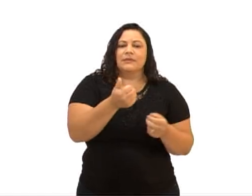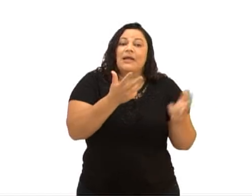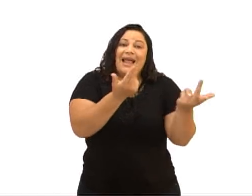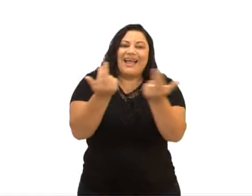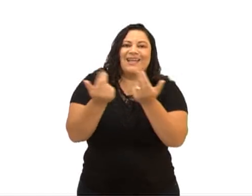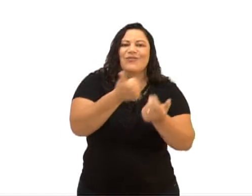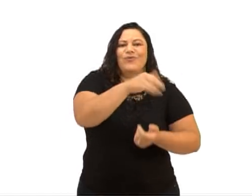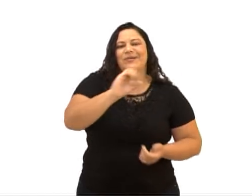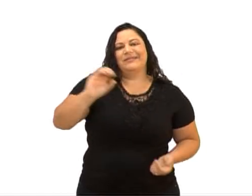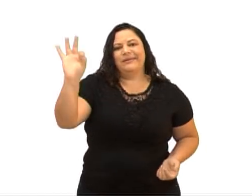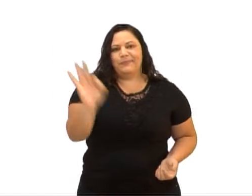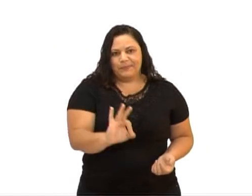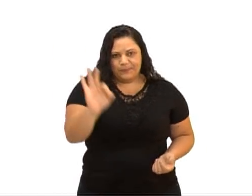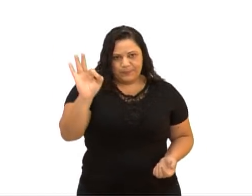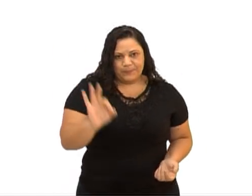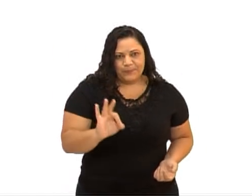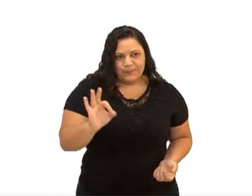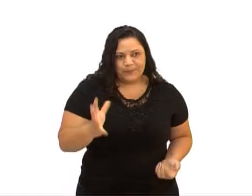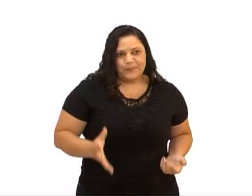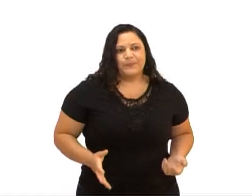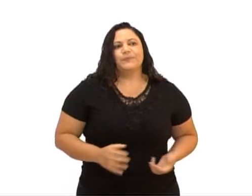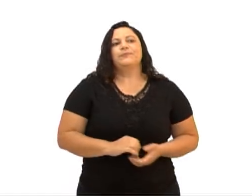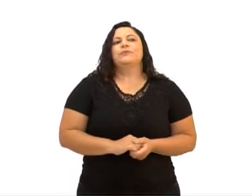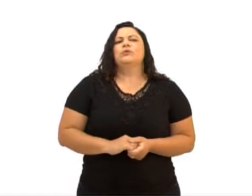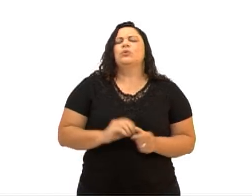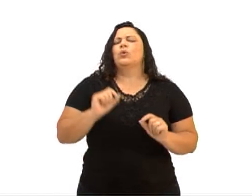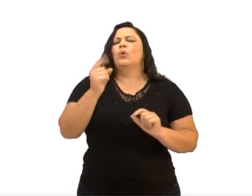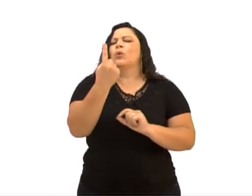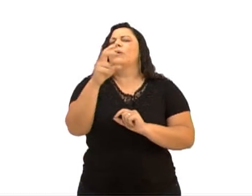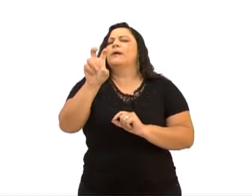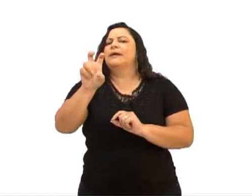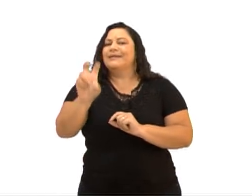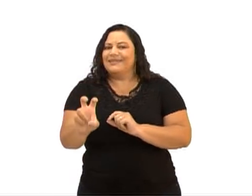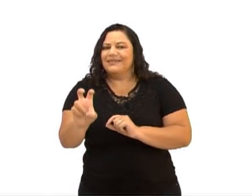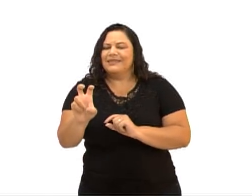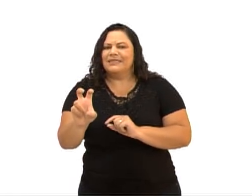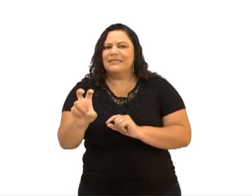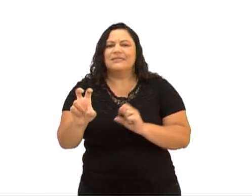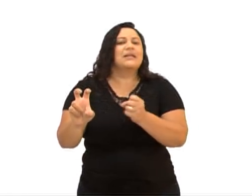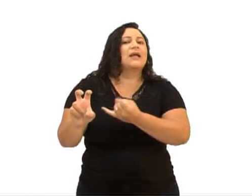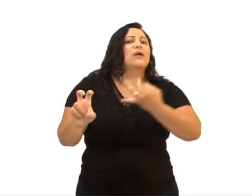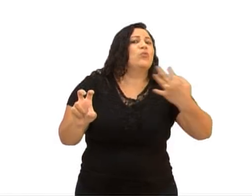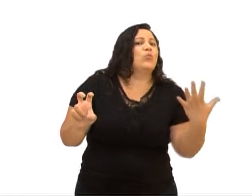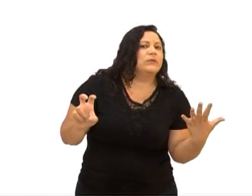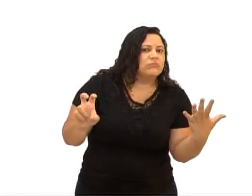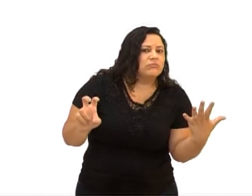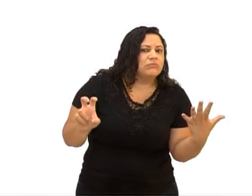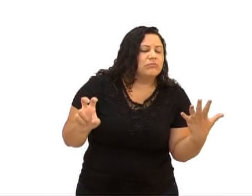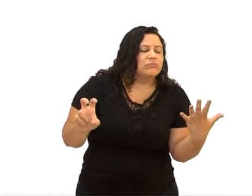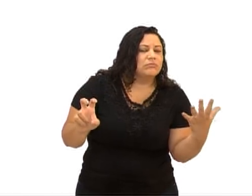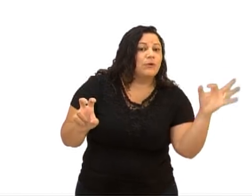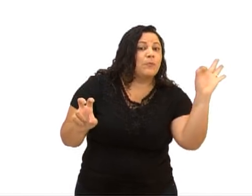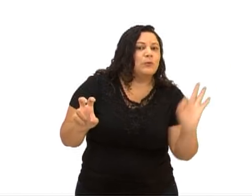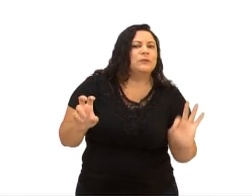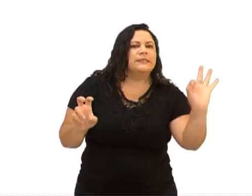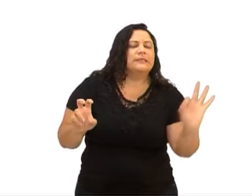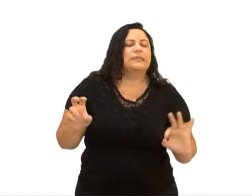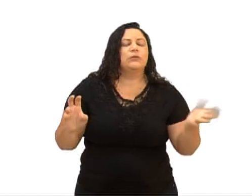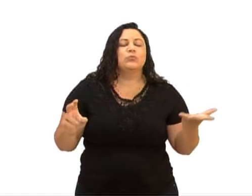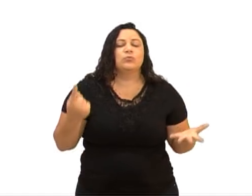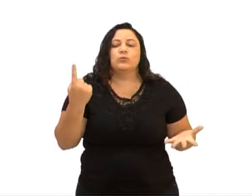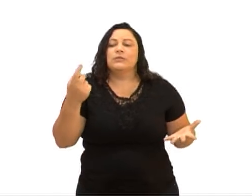100%, se 30 alunos equivalem a 100%, 15 alunos equivalem a quantos? A quantos por